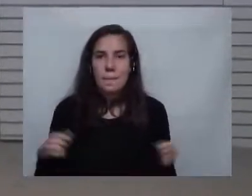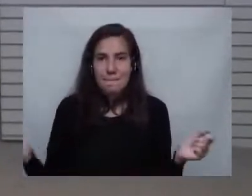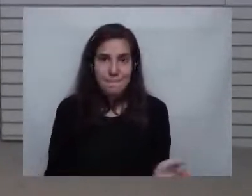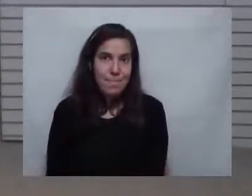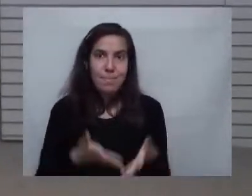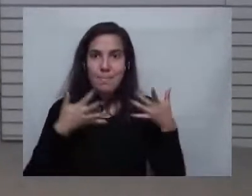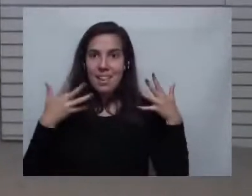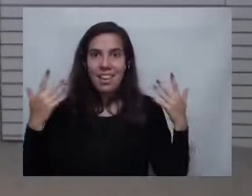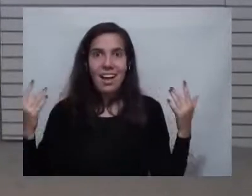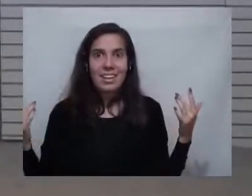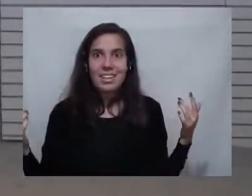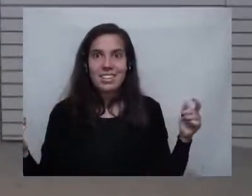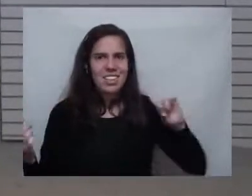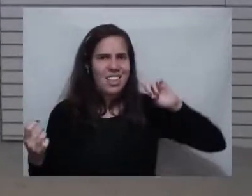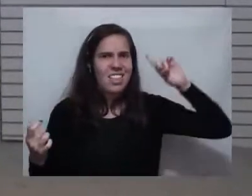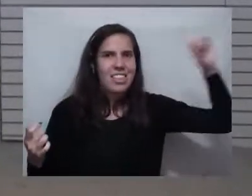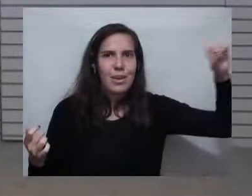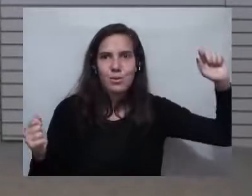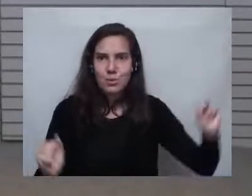você quer